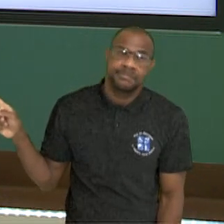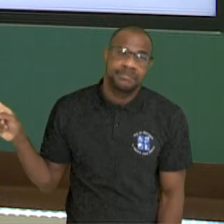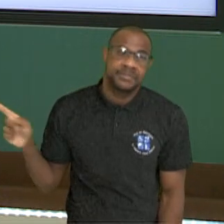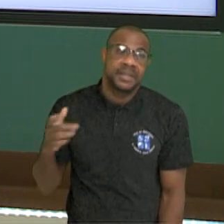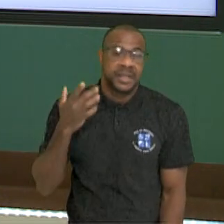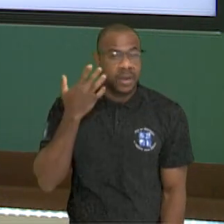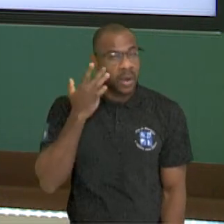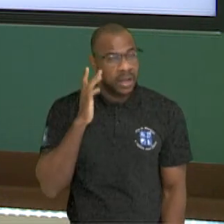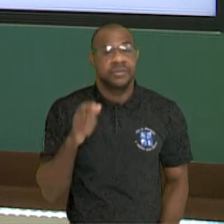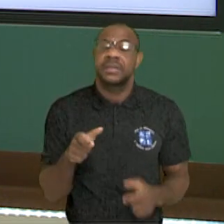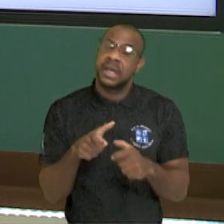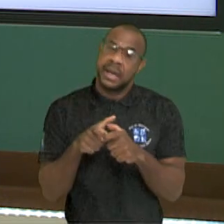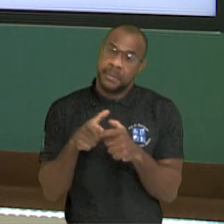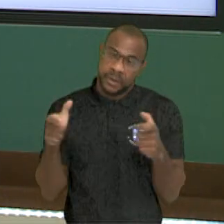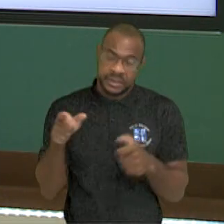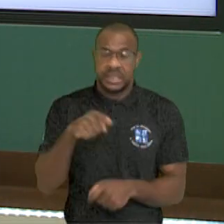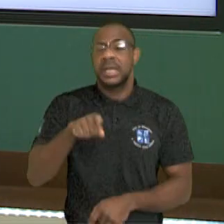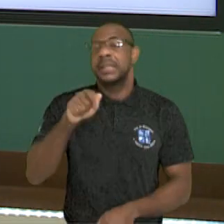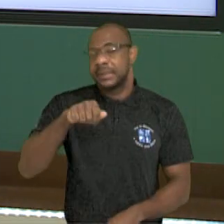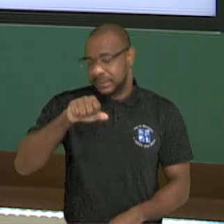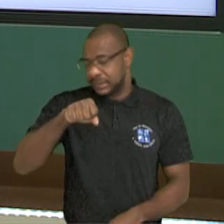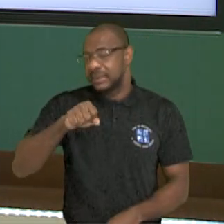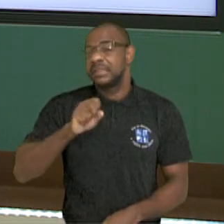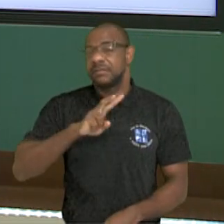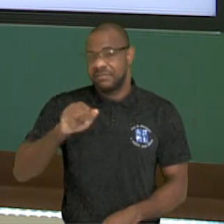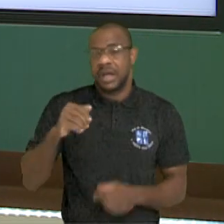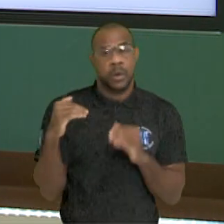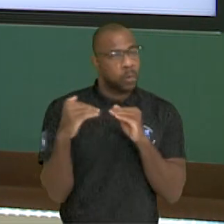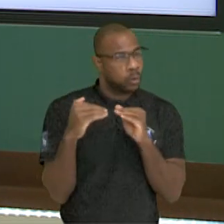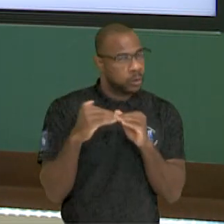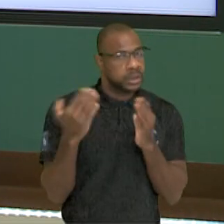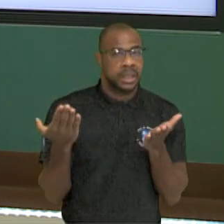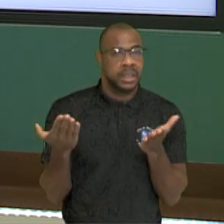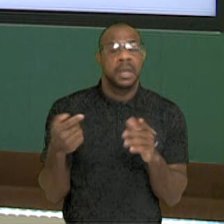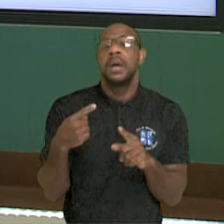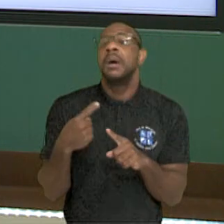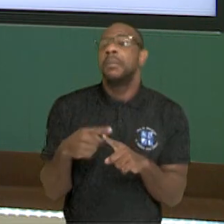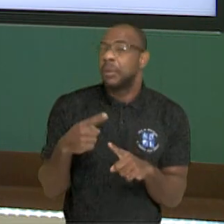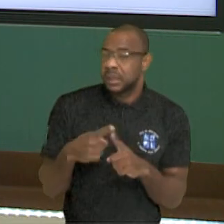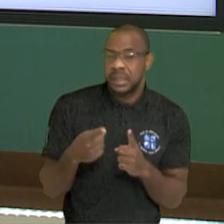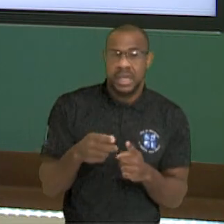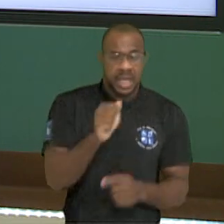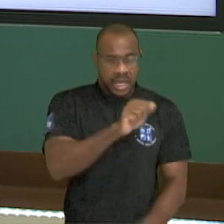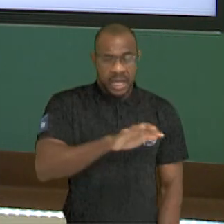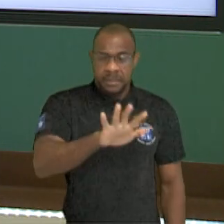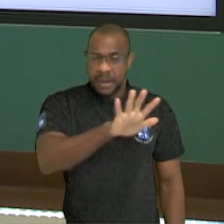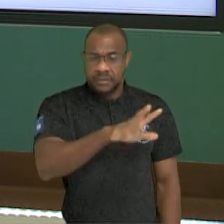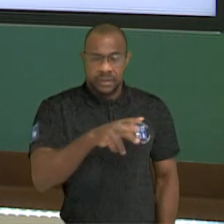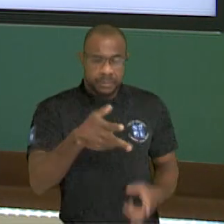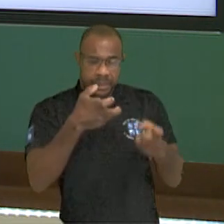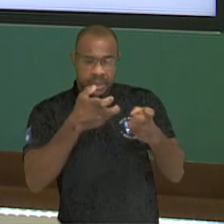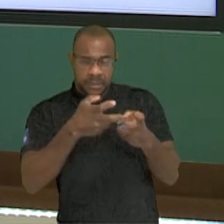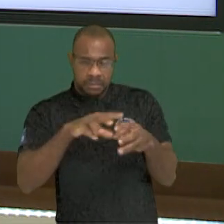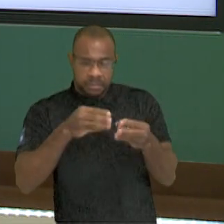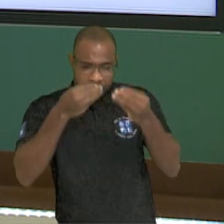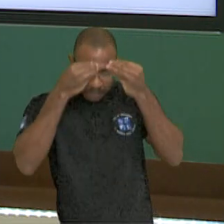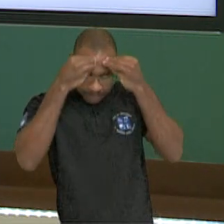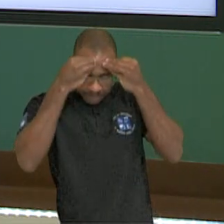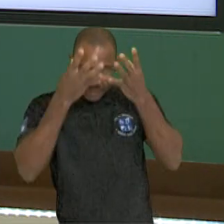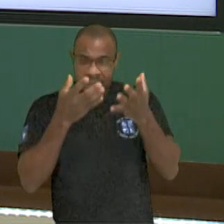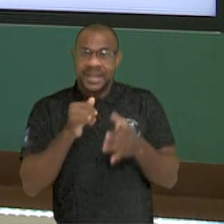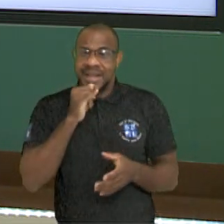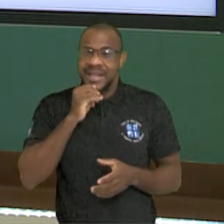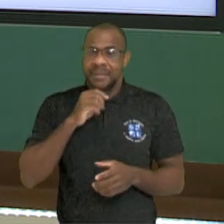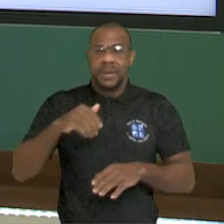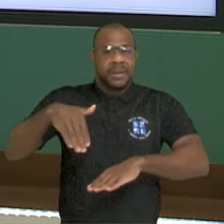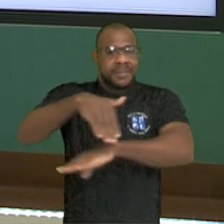de vocês vai concordar, certo? Porque uma imagem ela pode ser interpretada. Vejam lá as placas de trânsito, uma obra